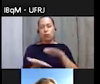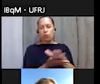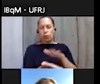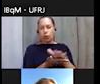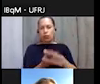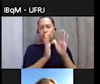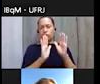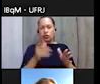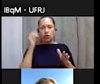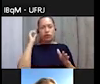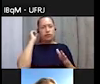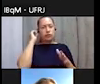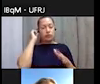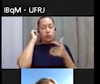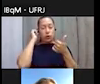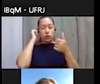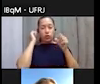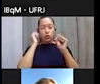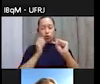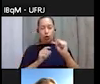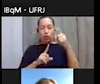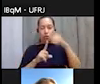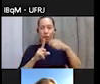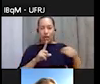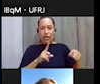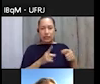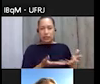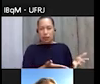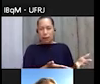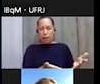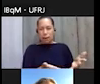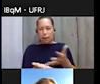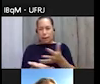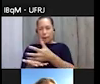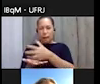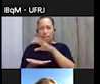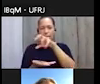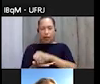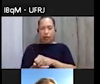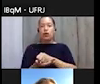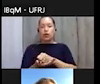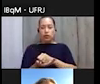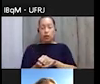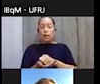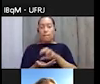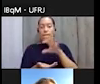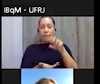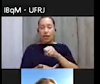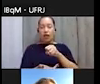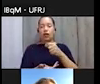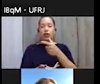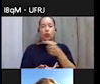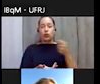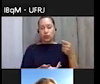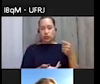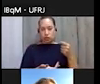em 18 meses de apreensão de fósseis. Em 18 meses foram apreendidos 200 fósseis, enquanto que